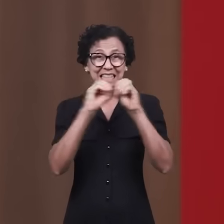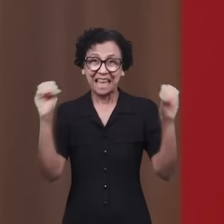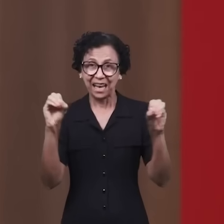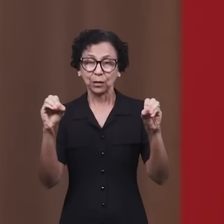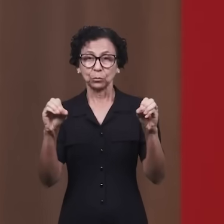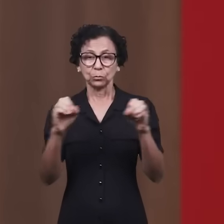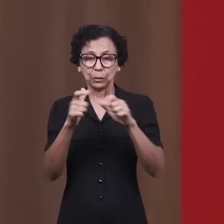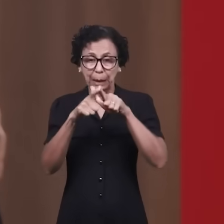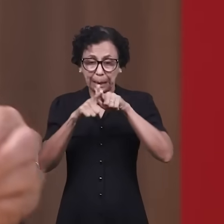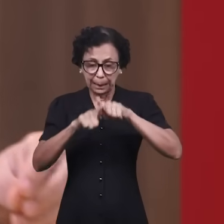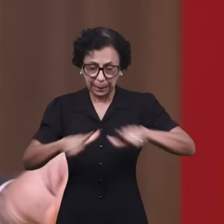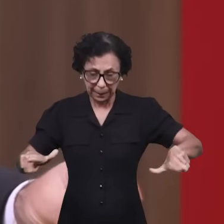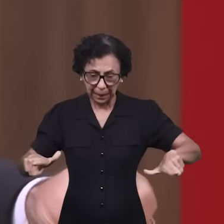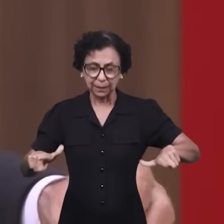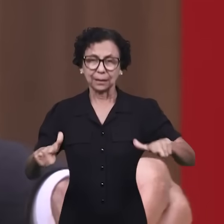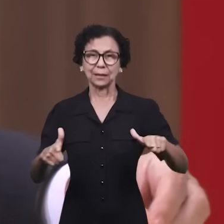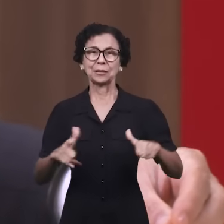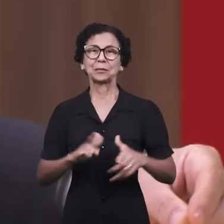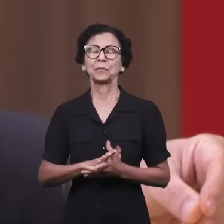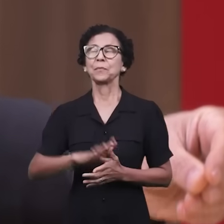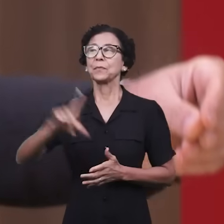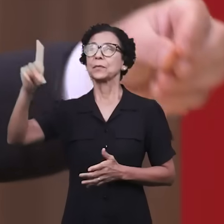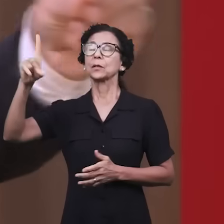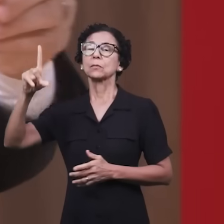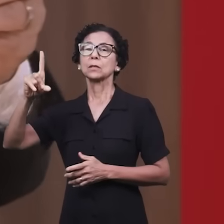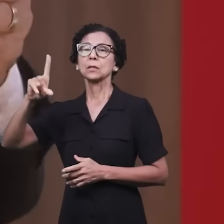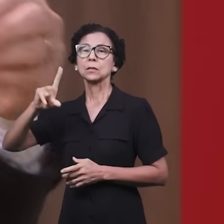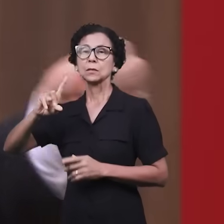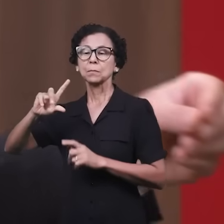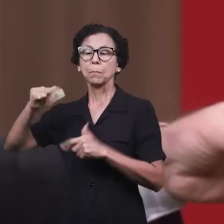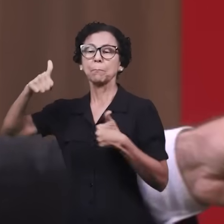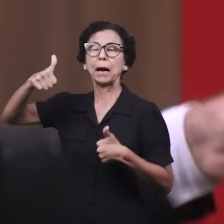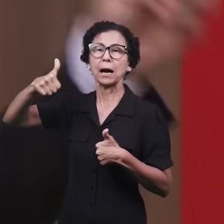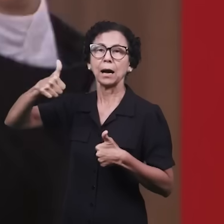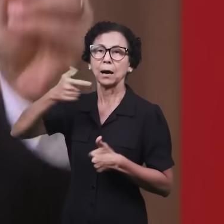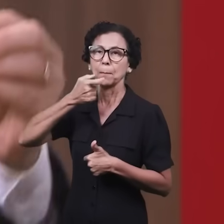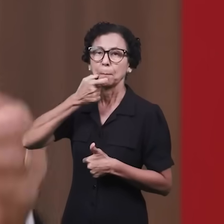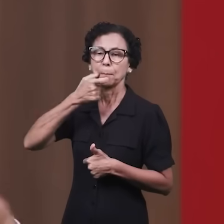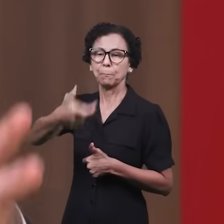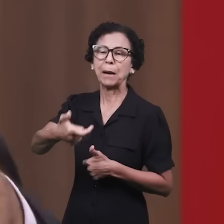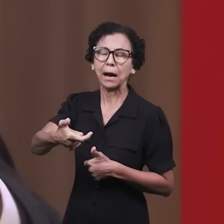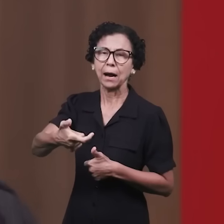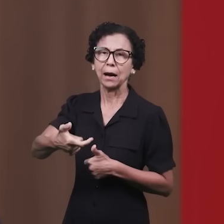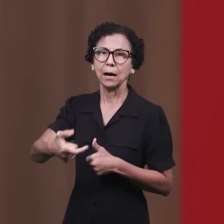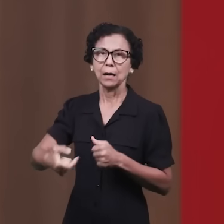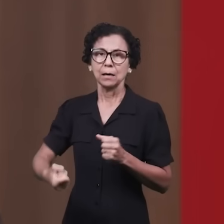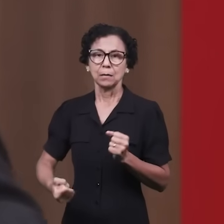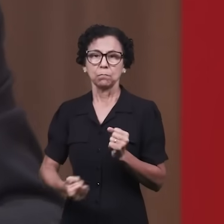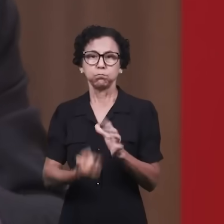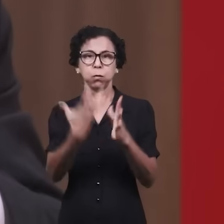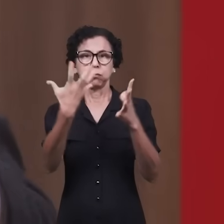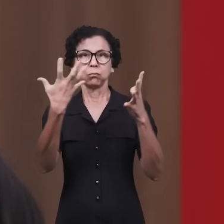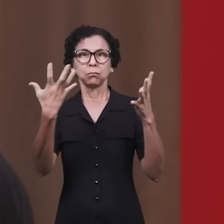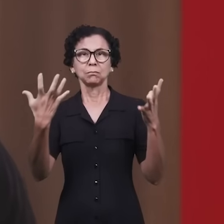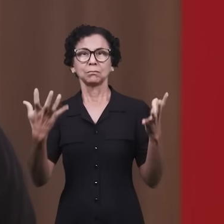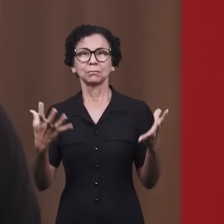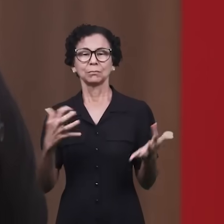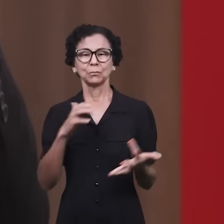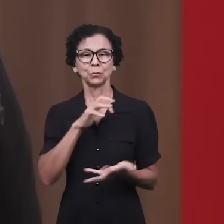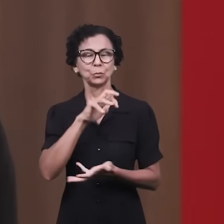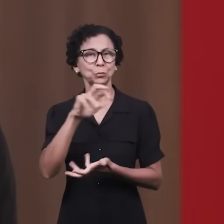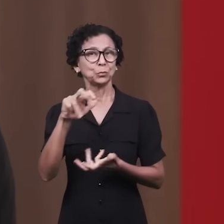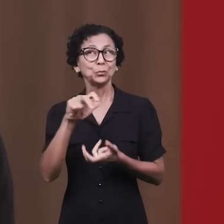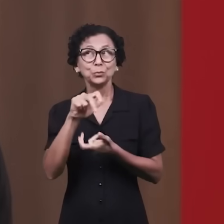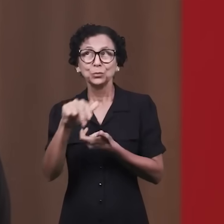poder extraordinário é que nos traz vida. Assim, é algo assim, tão extraordinário, você não tem como você... Às vezes